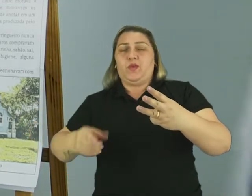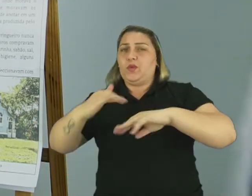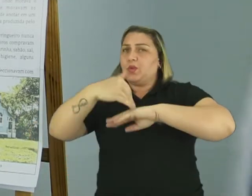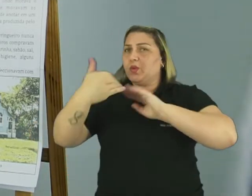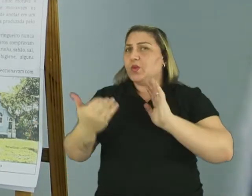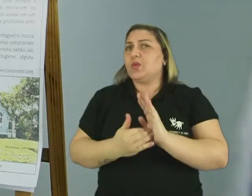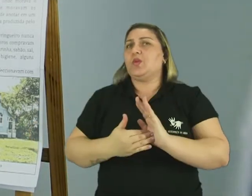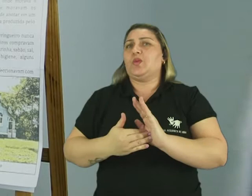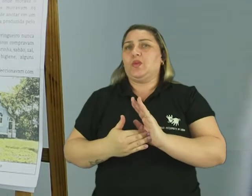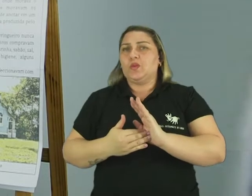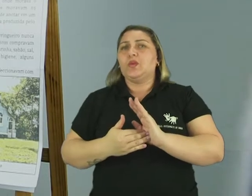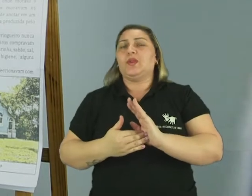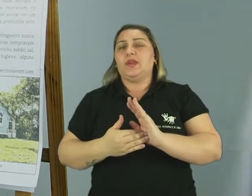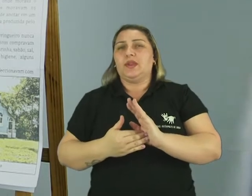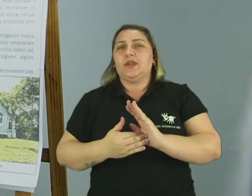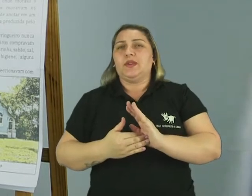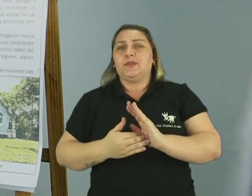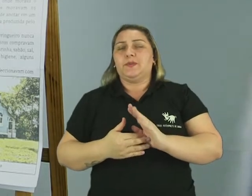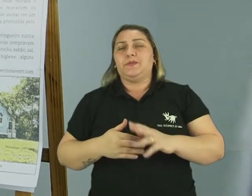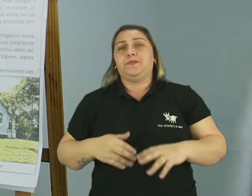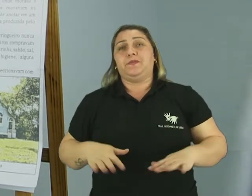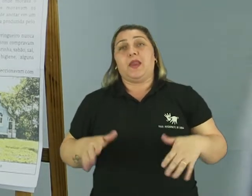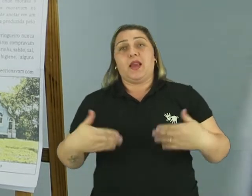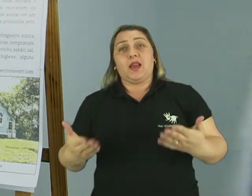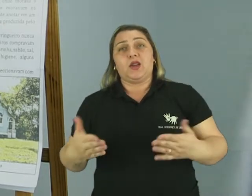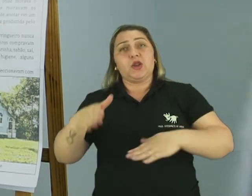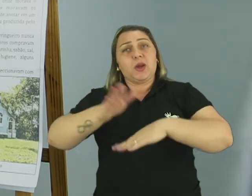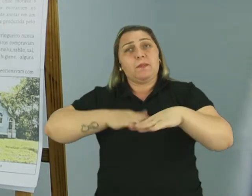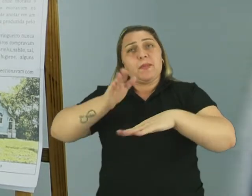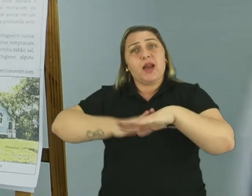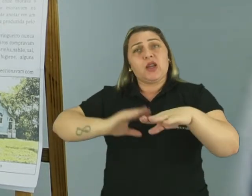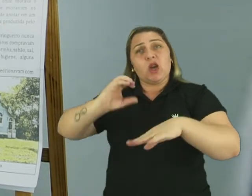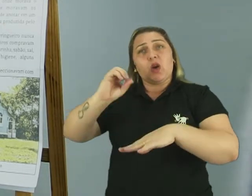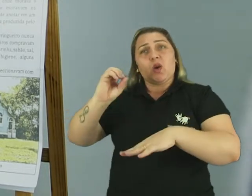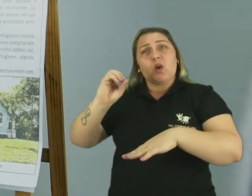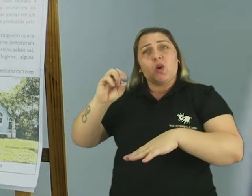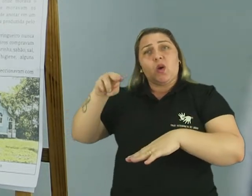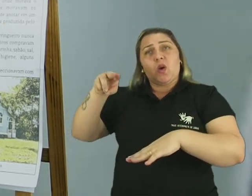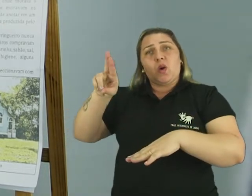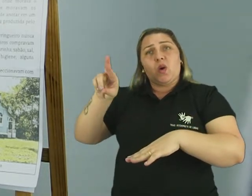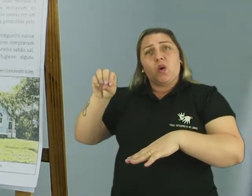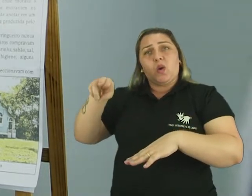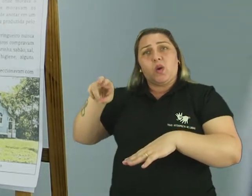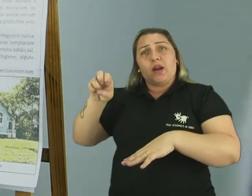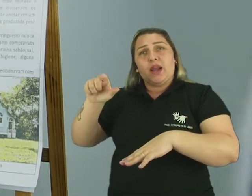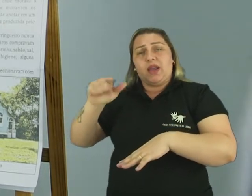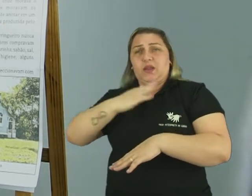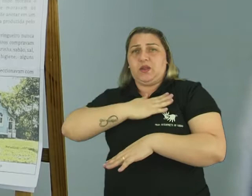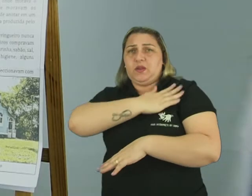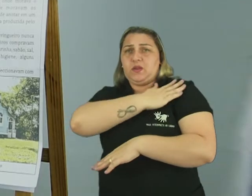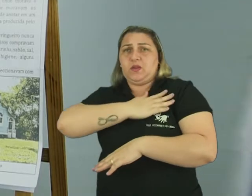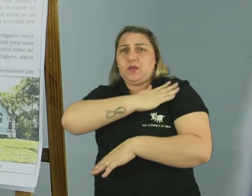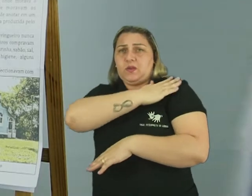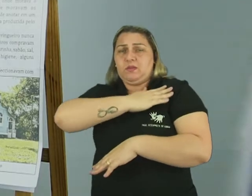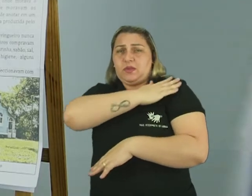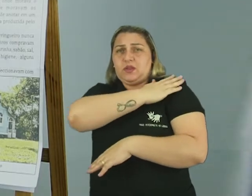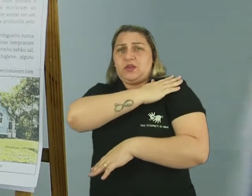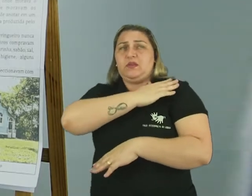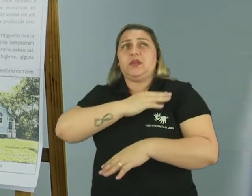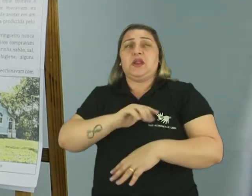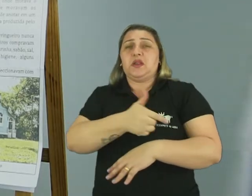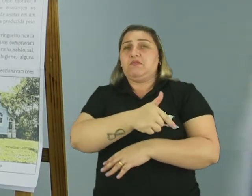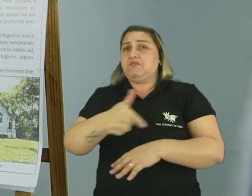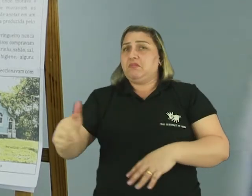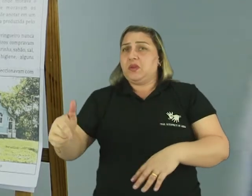tudo, comandava todas as coisas. Muitos eram chamados de coronéis, major, capitão, e